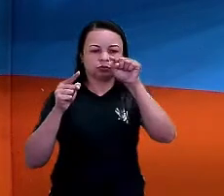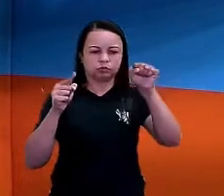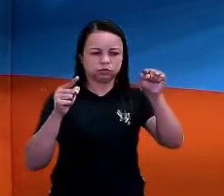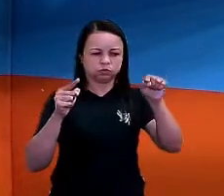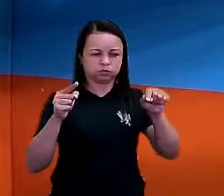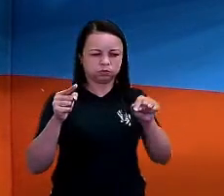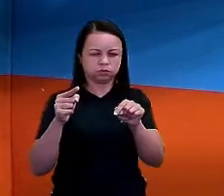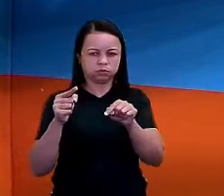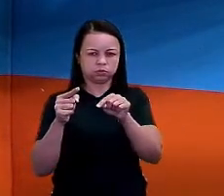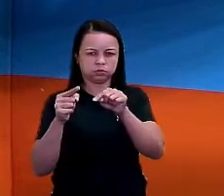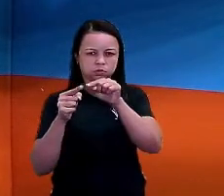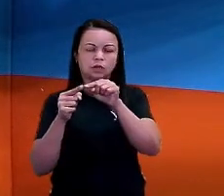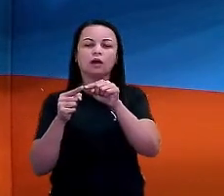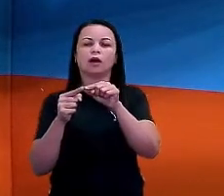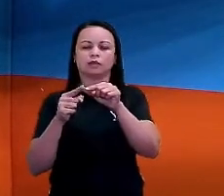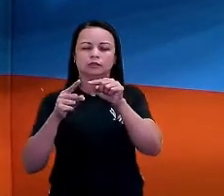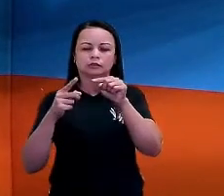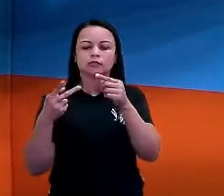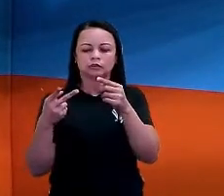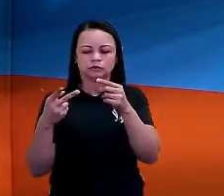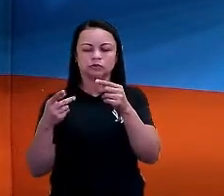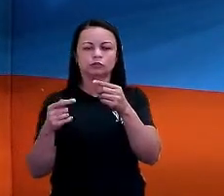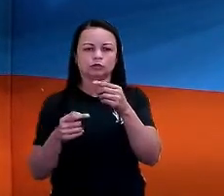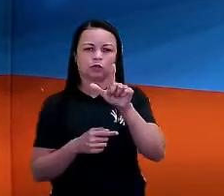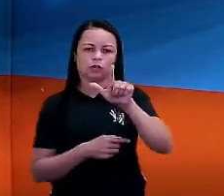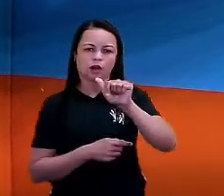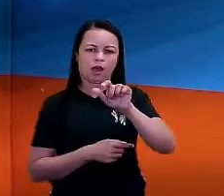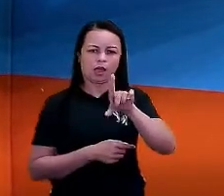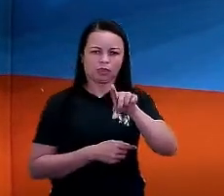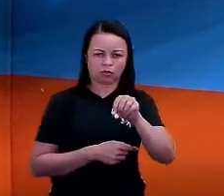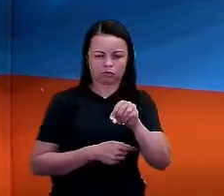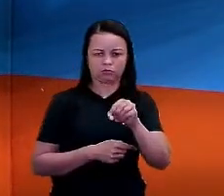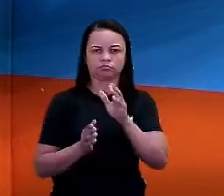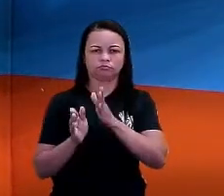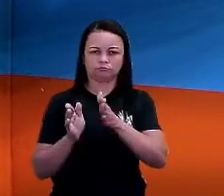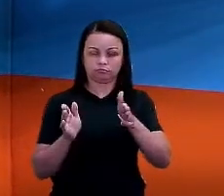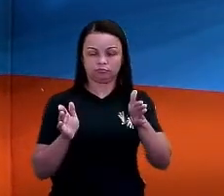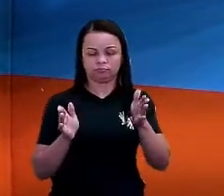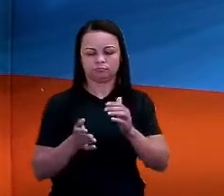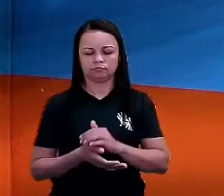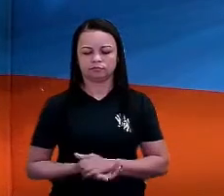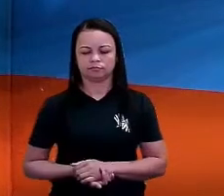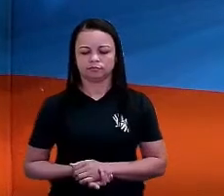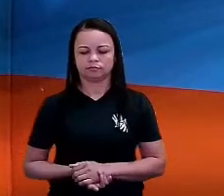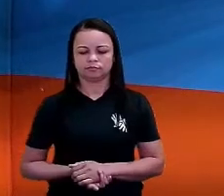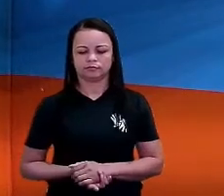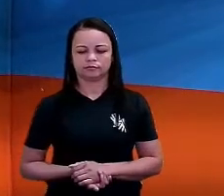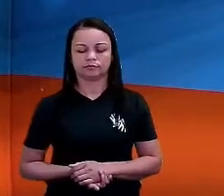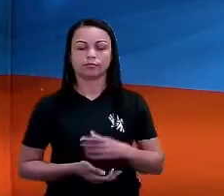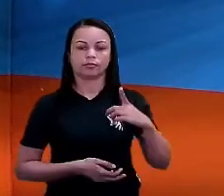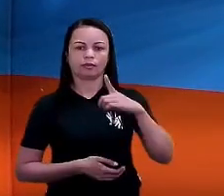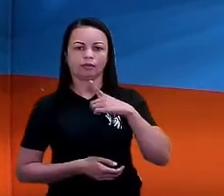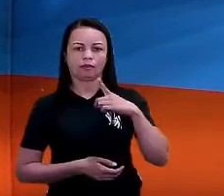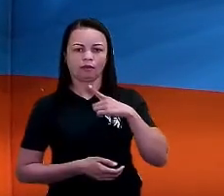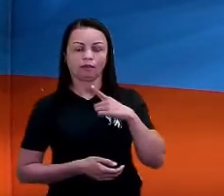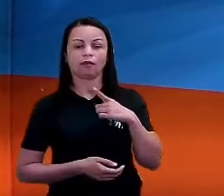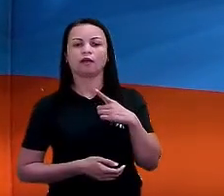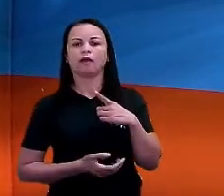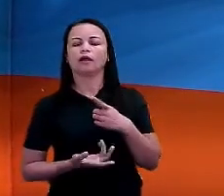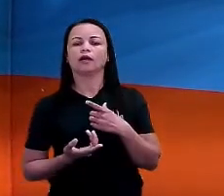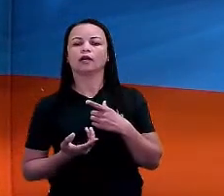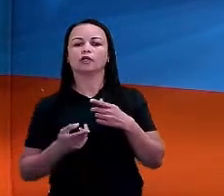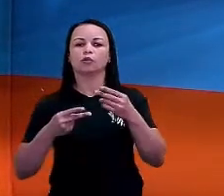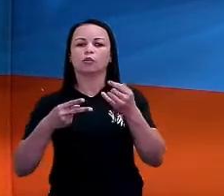que formam um polígono. Lado, lado, lado, né? E assim sucessivamente. A gente tem o